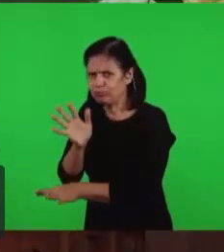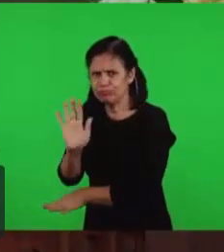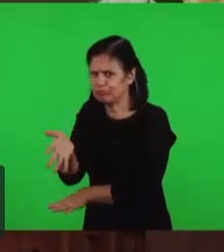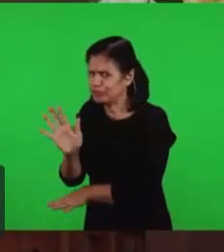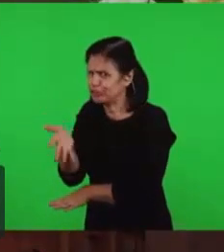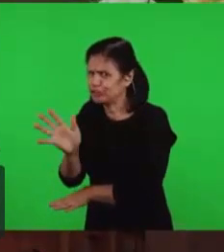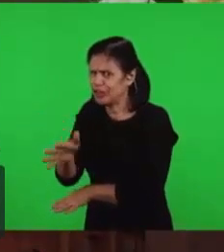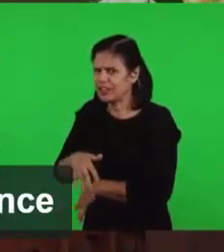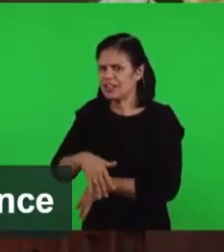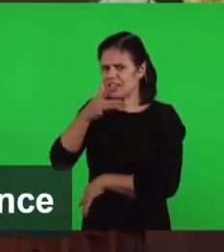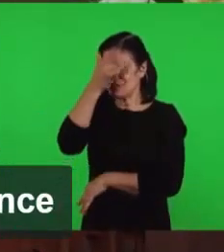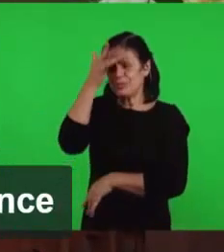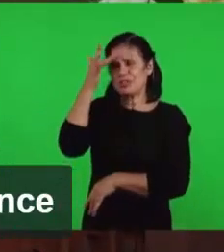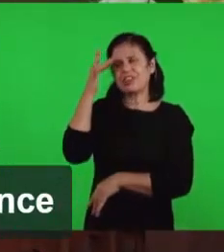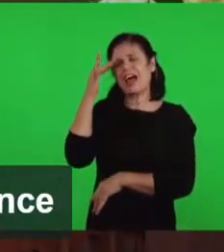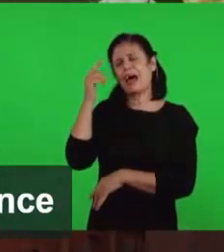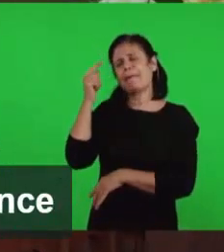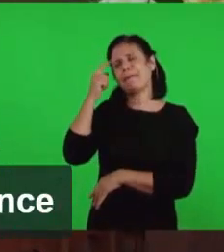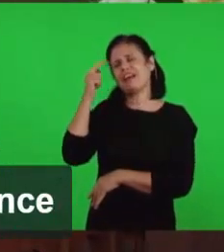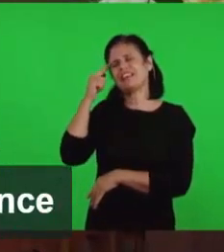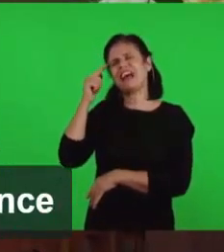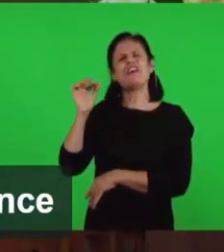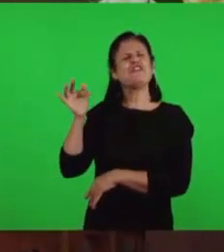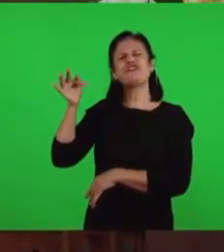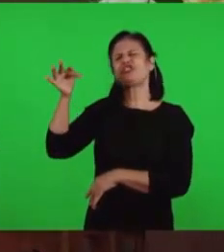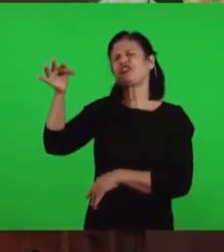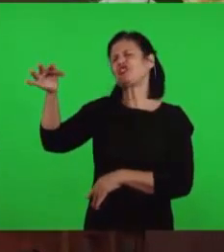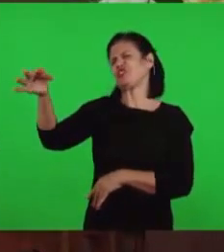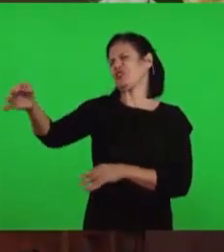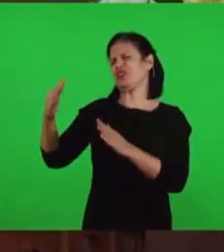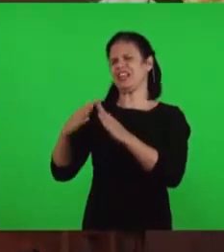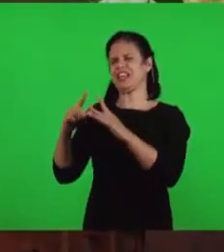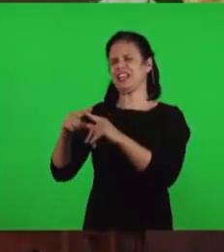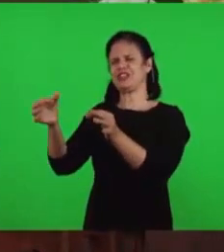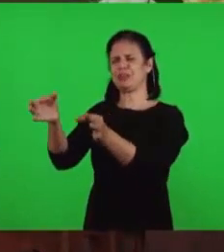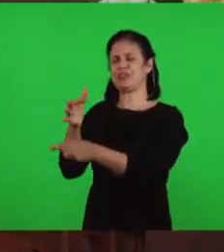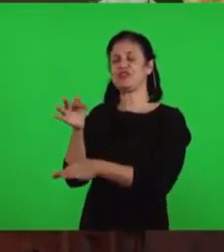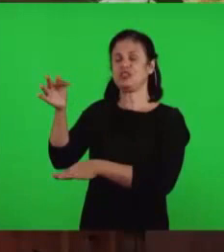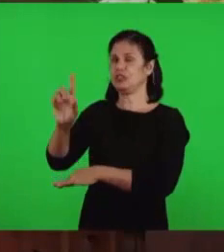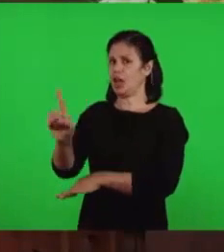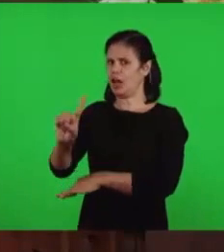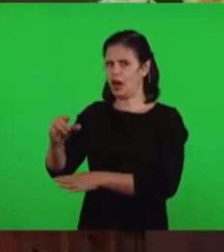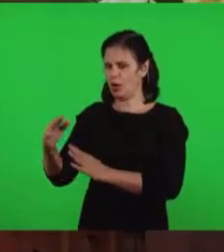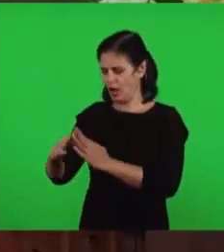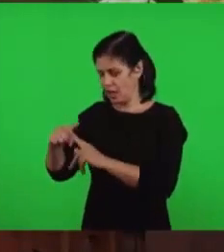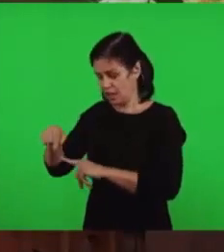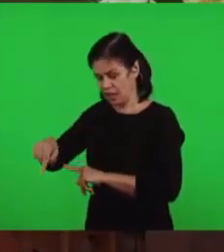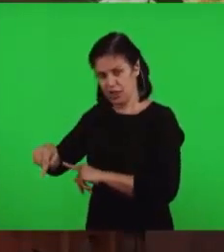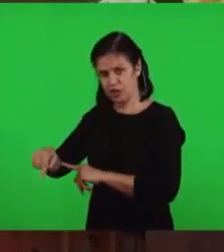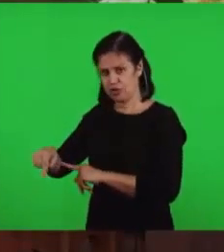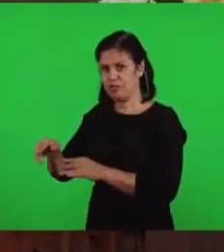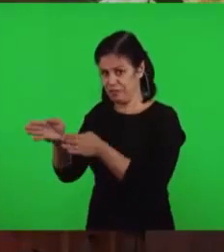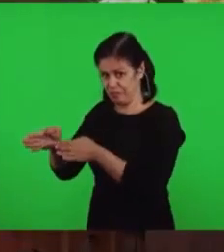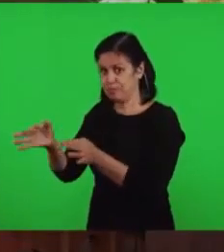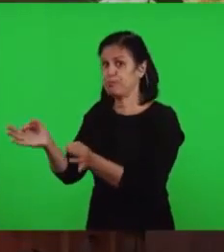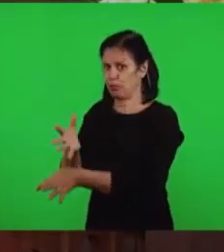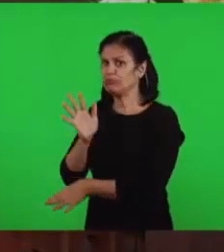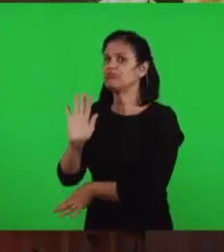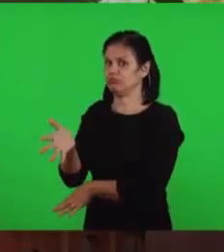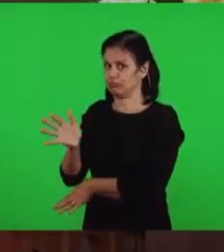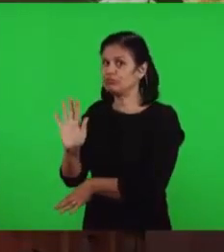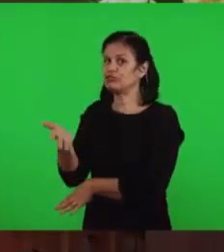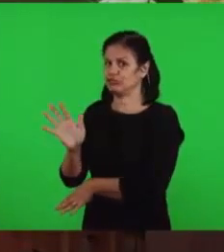ficam pensando que a igreja vai se aprontar não a igreja que está na presença do Senhor ela está pronta ela vem caminhando ela vem caminhando Hoje